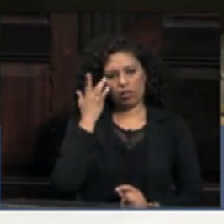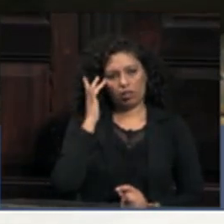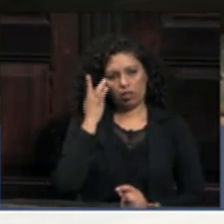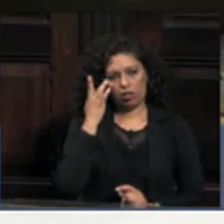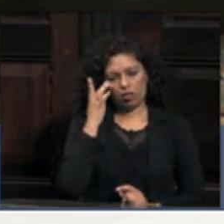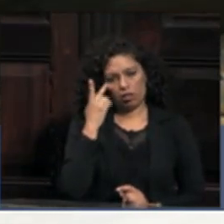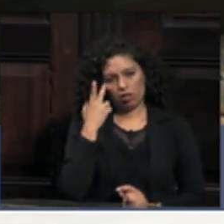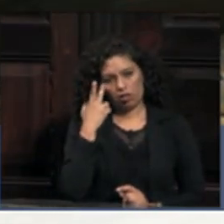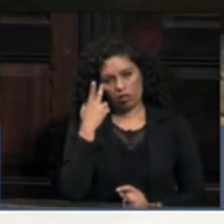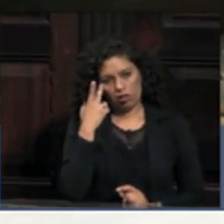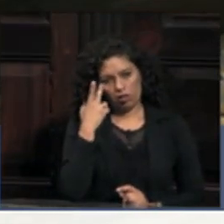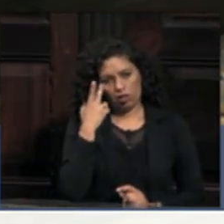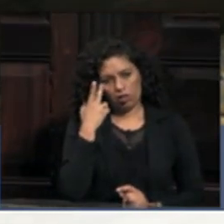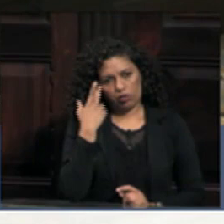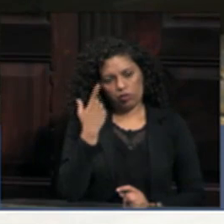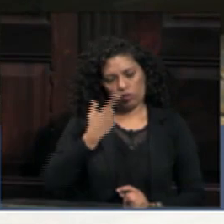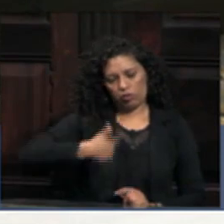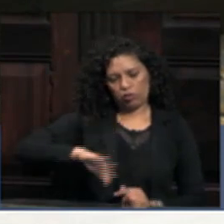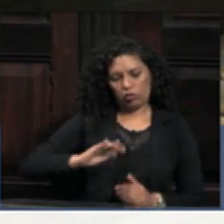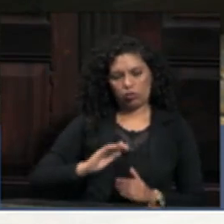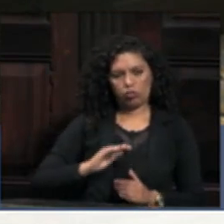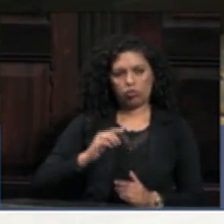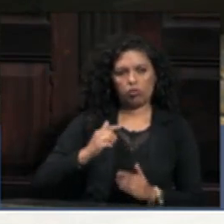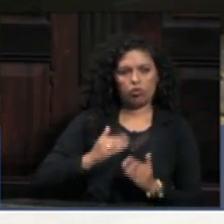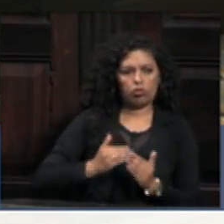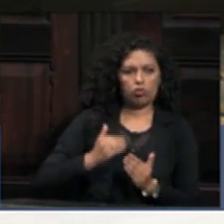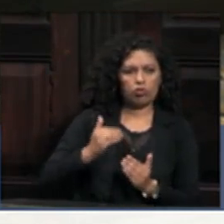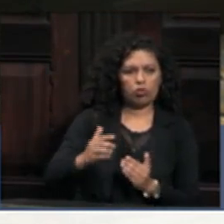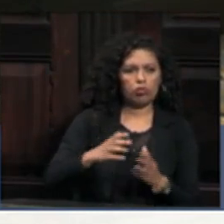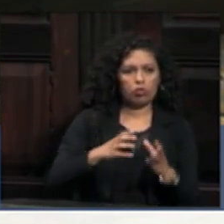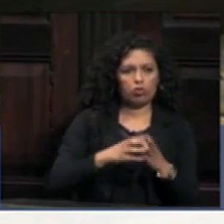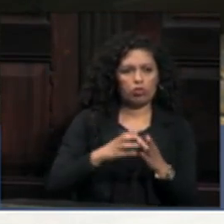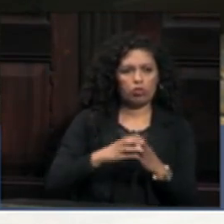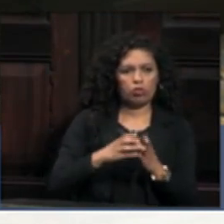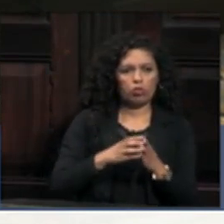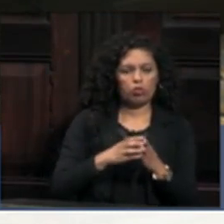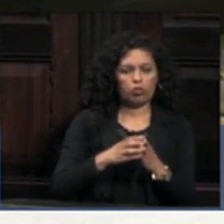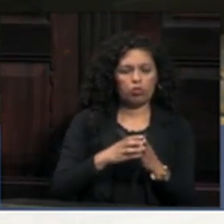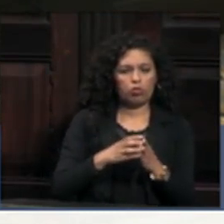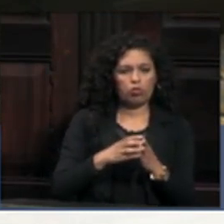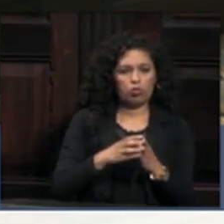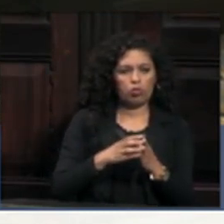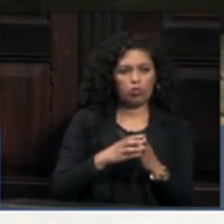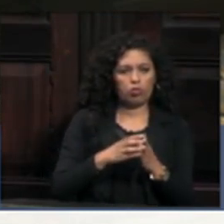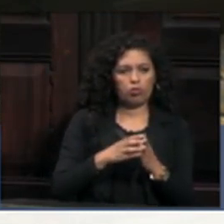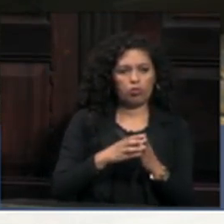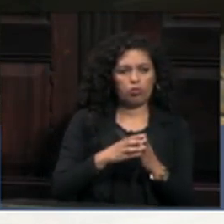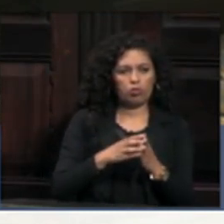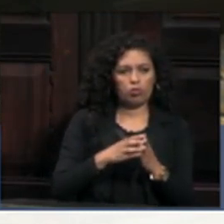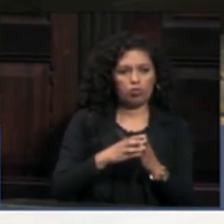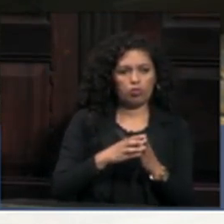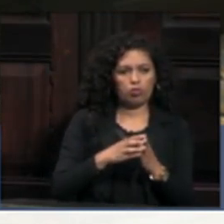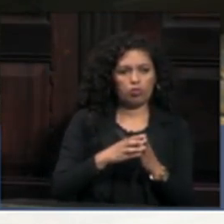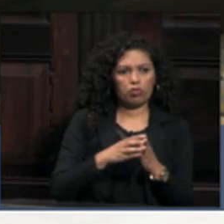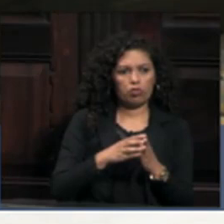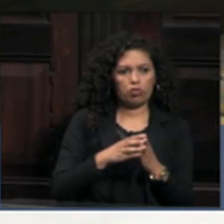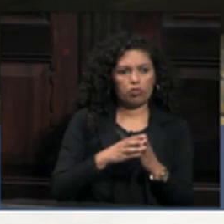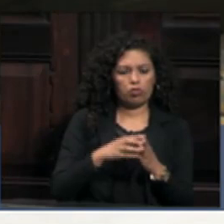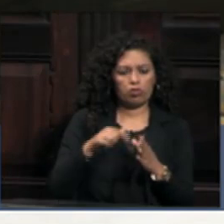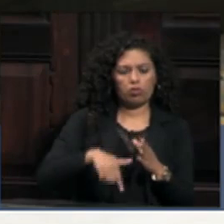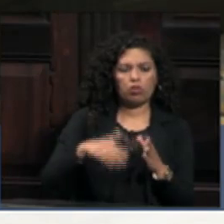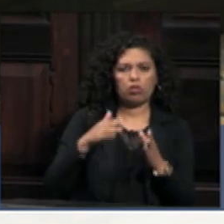iniciar uma comissão parlamentar de inquérito para investigar a questão dos incentivos